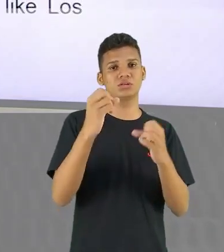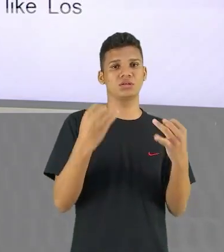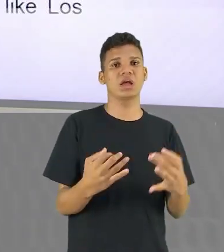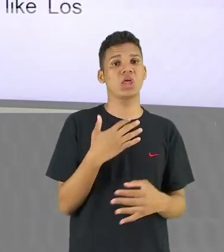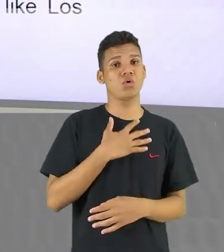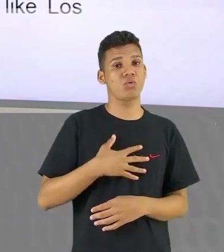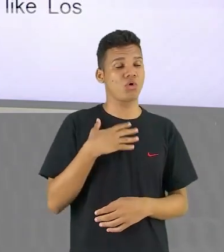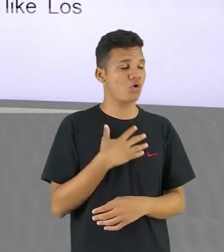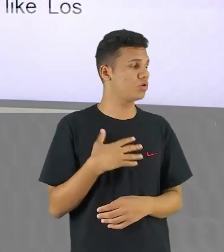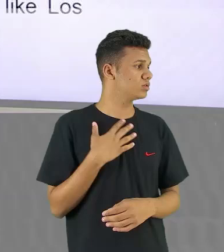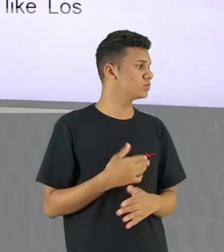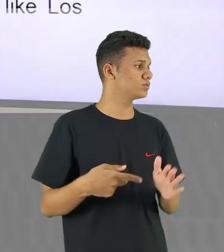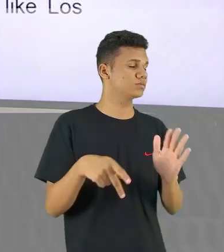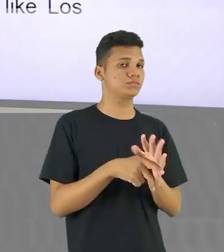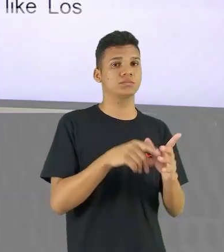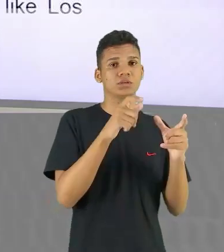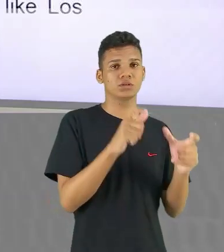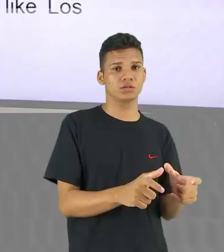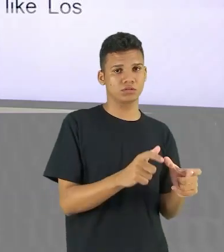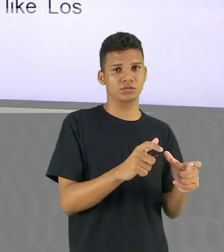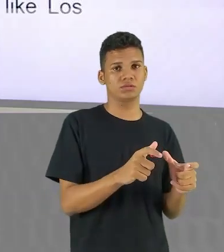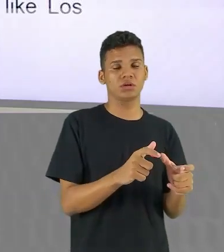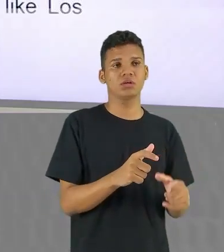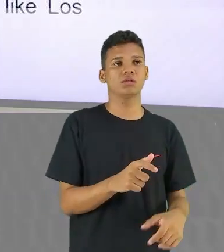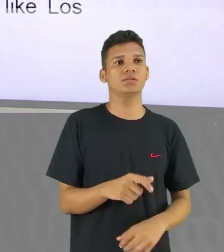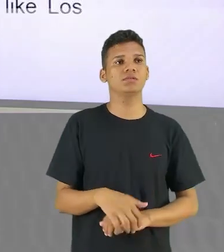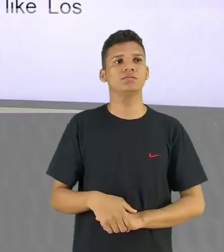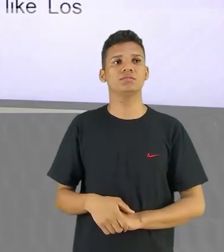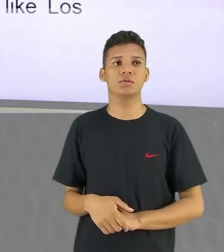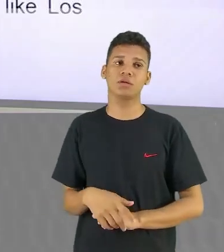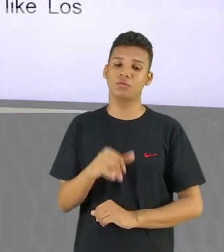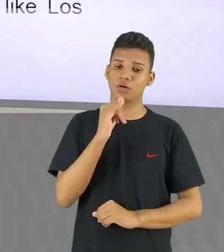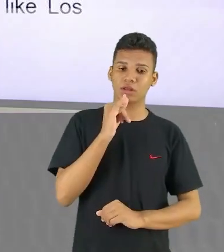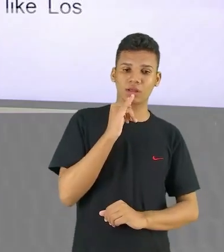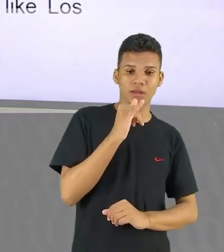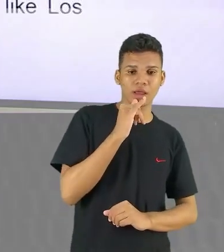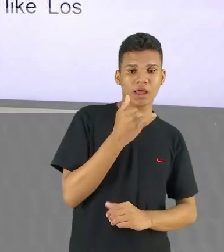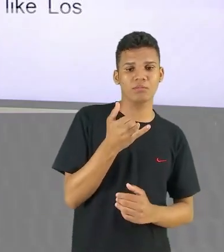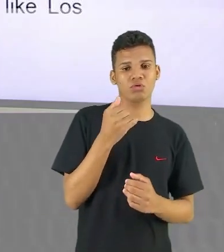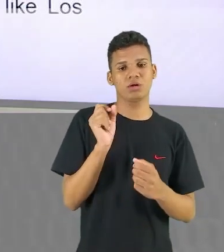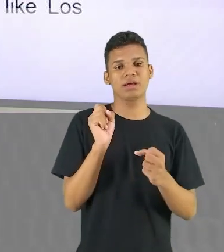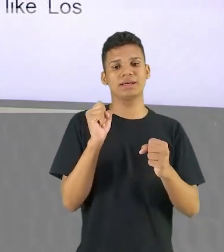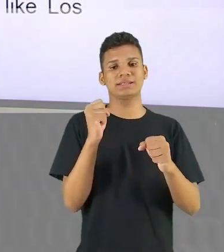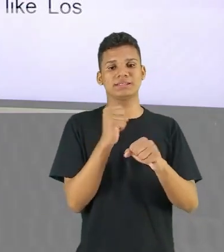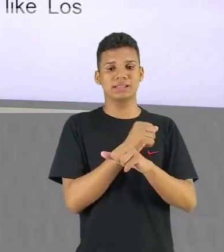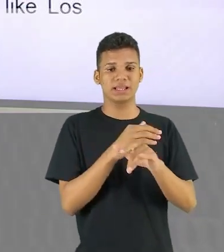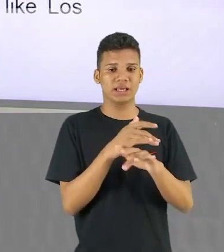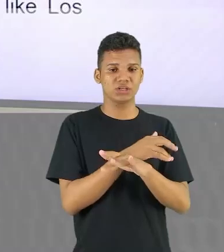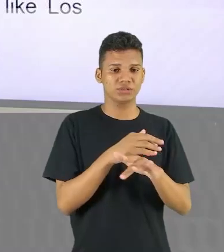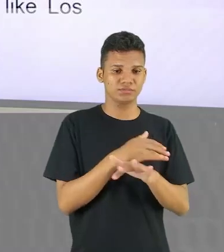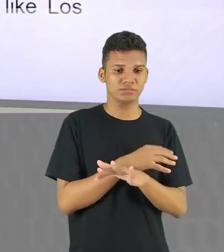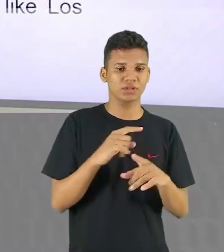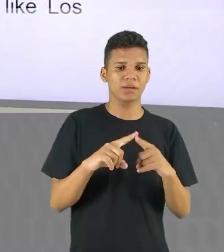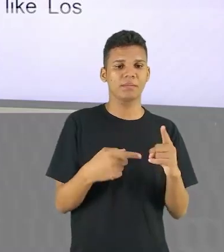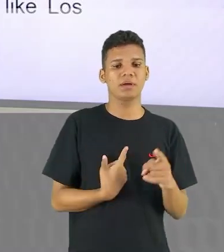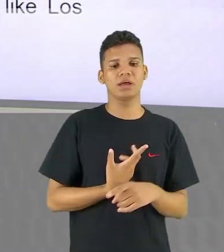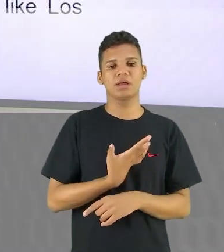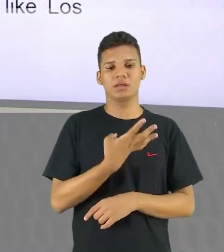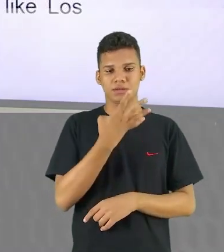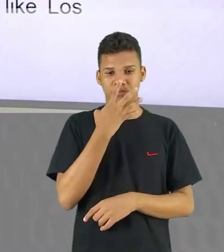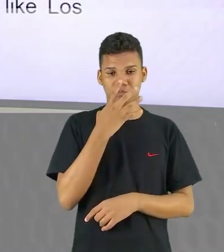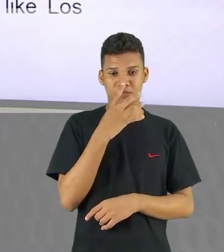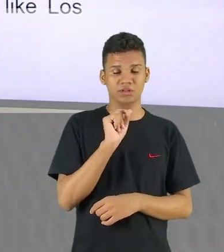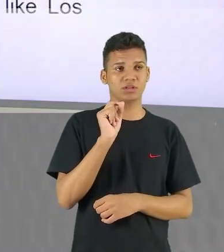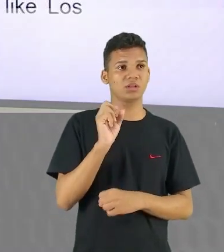Angeles. Porque esse it faz referência à cidade, é tão... E aí o Jesse, que